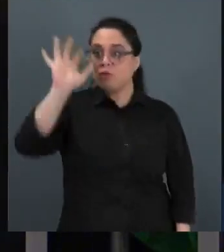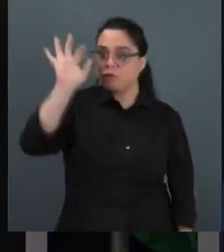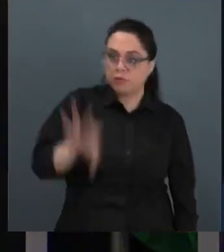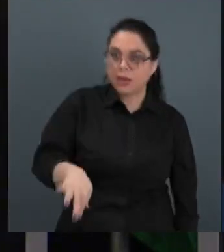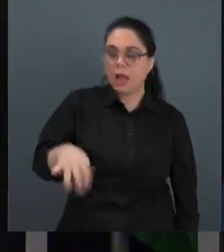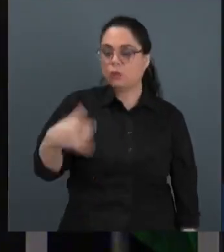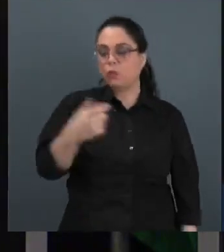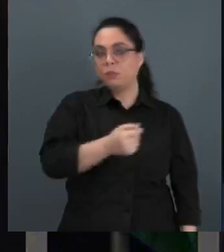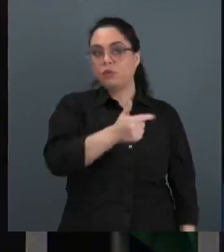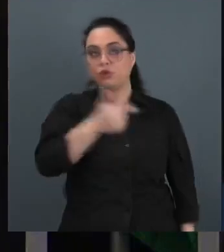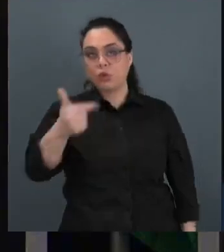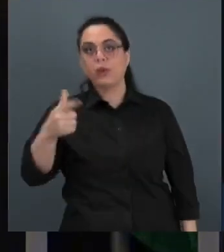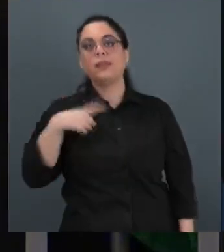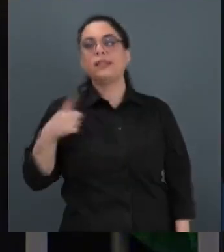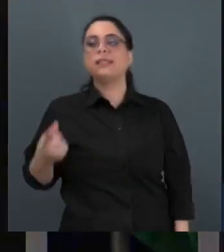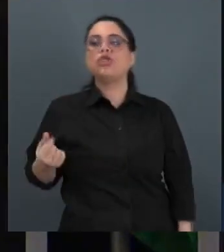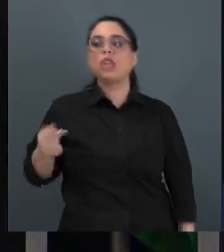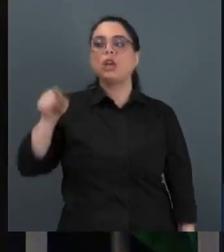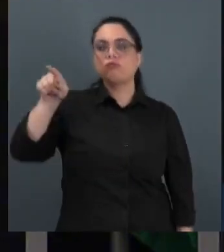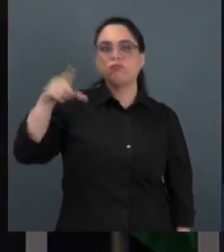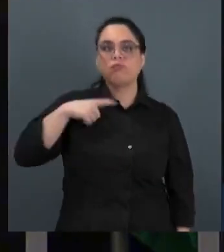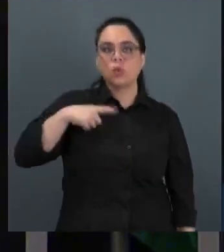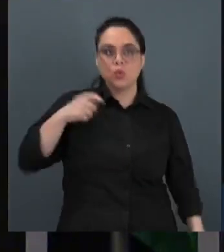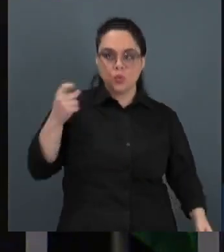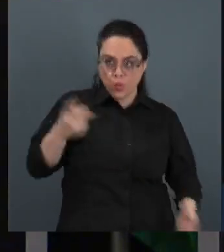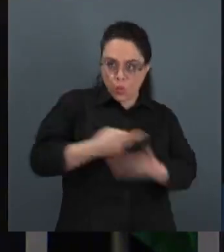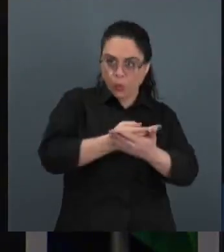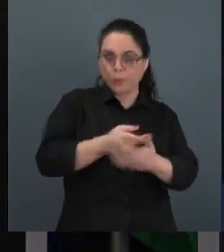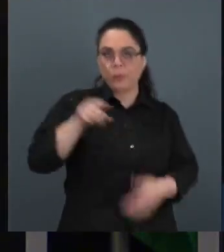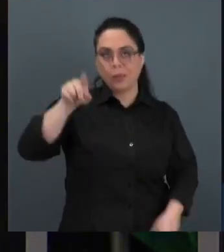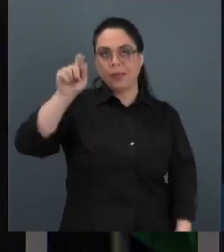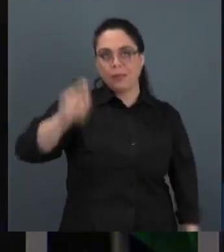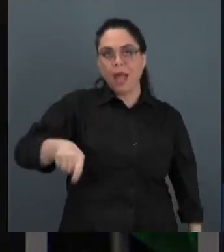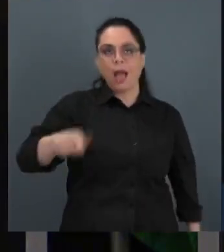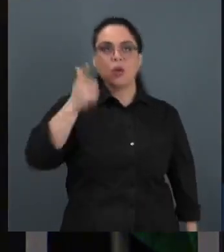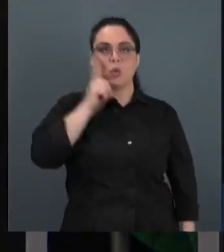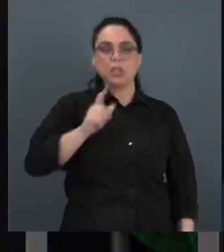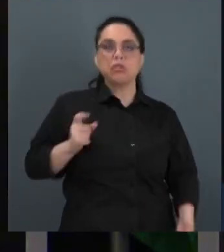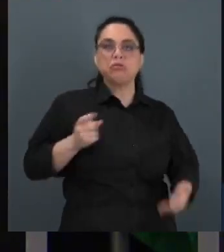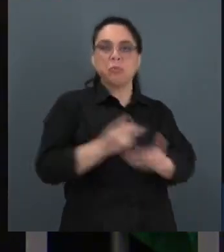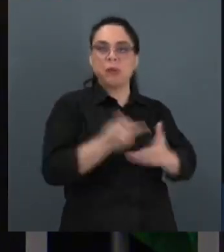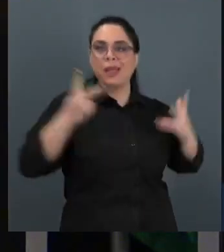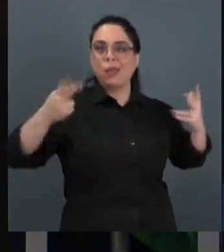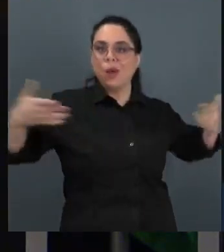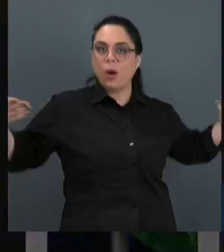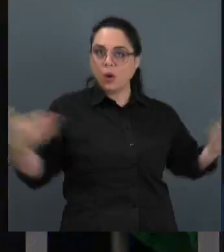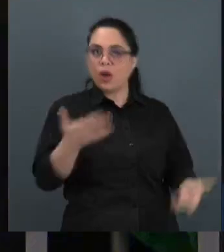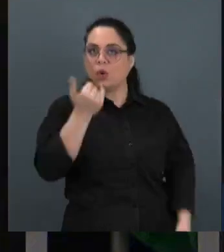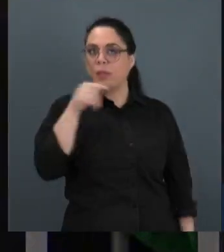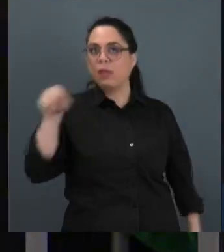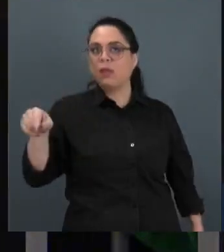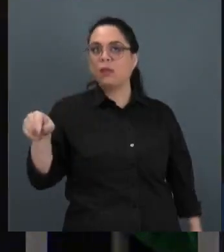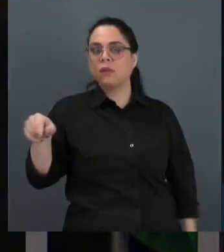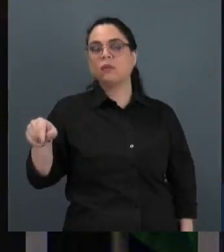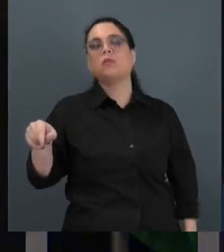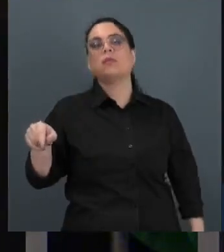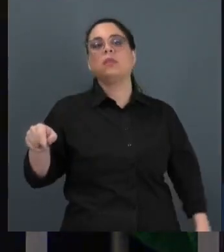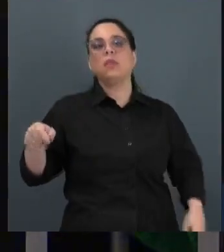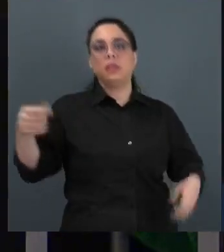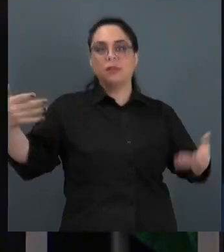que dispunha, o seu poder de compra permitia comprar a mesma quantidade de alimentos que ele consegue comprar no